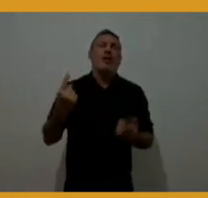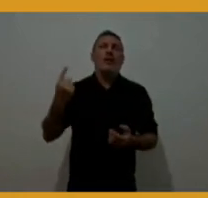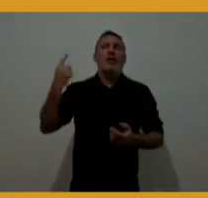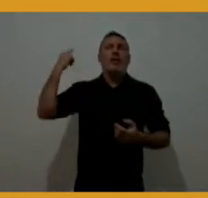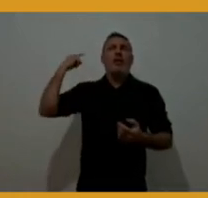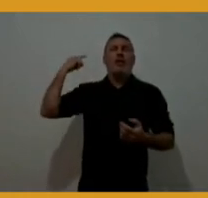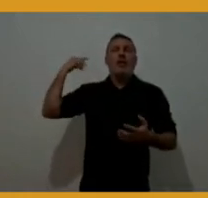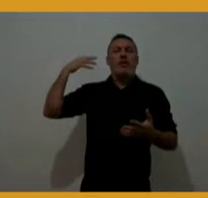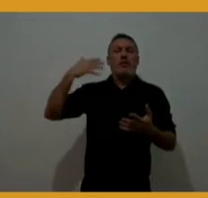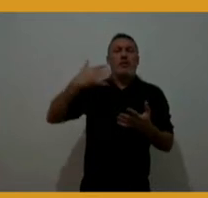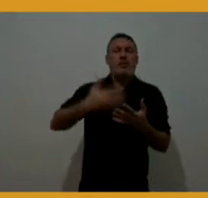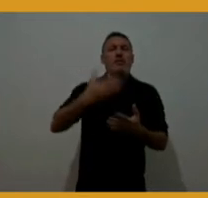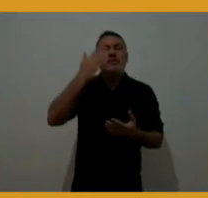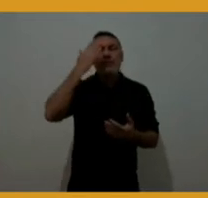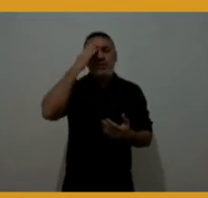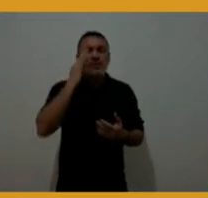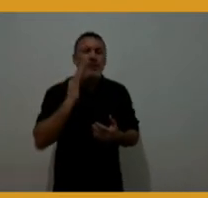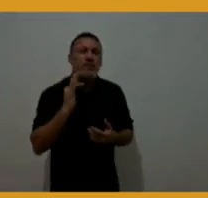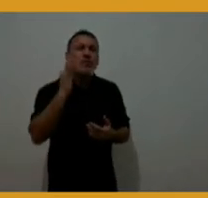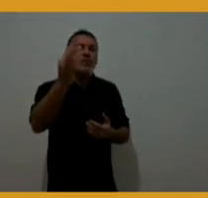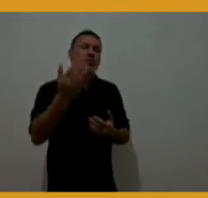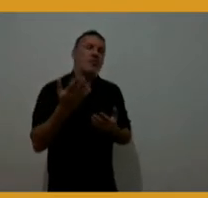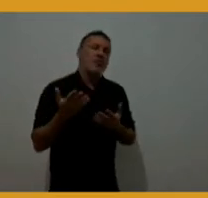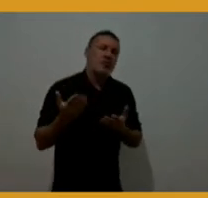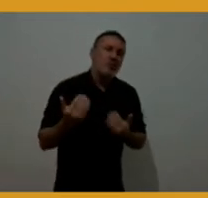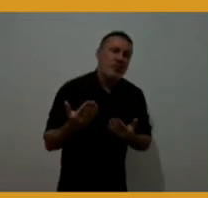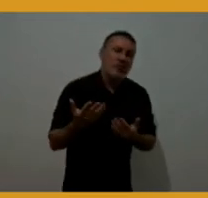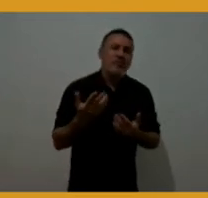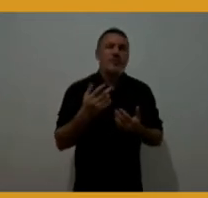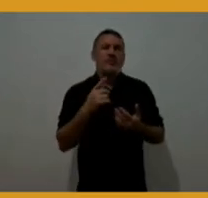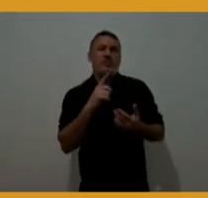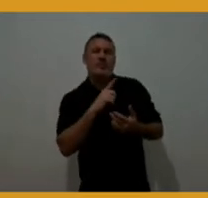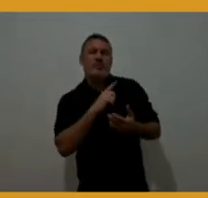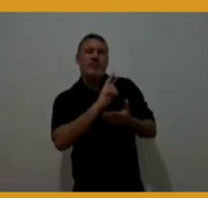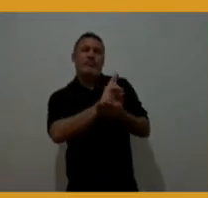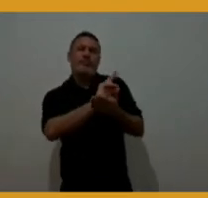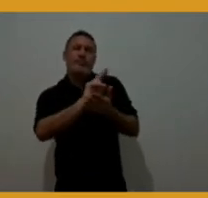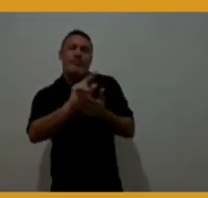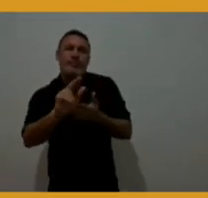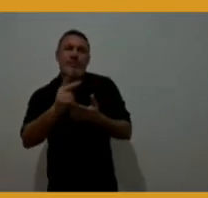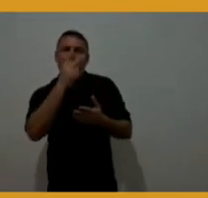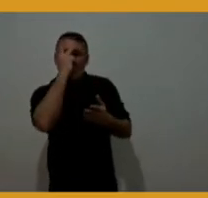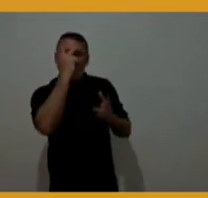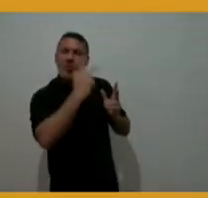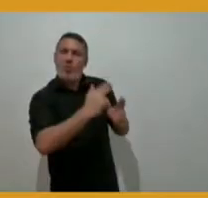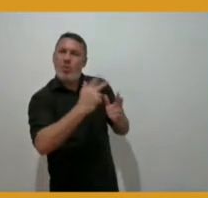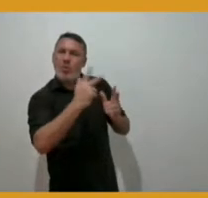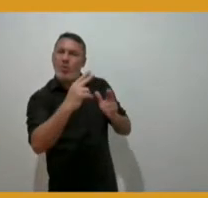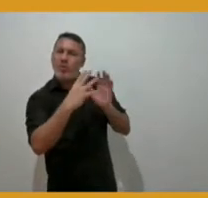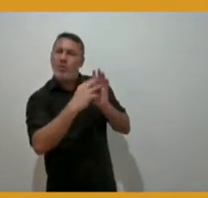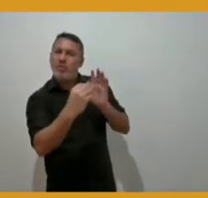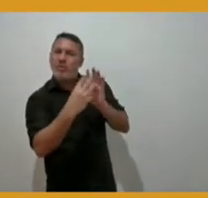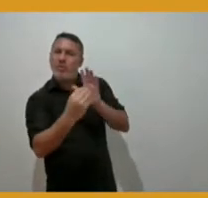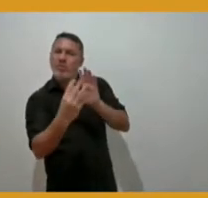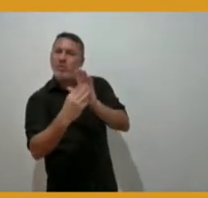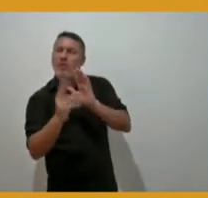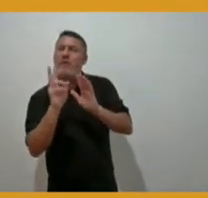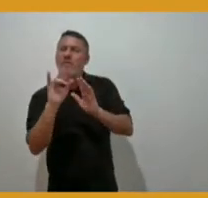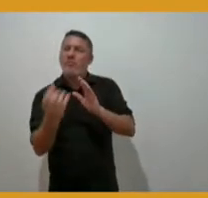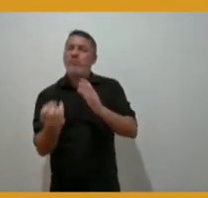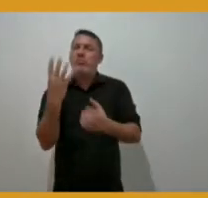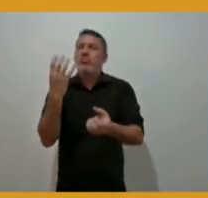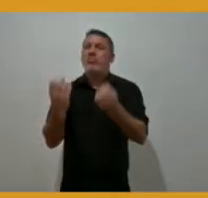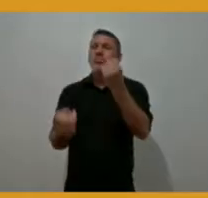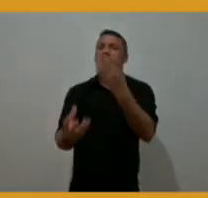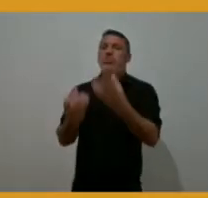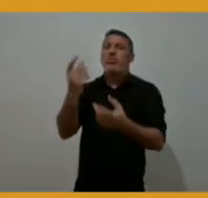Jones, Lawrence, Cariês, Camilos e Valdetes seguirão surgindo e engrandecendo o